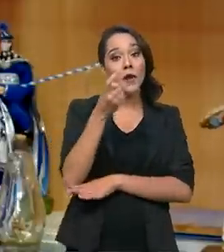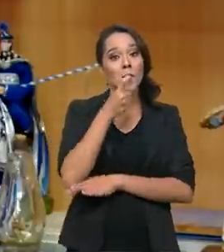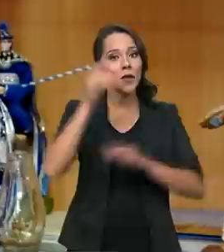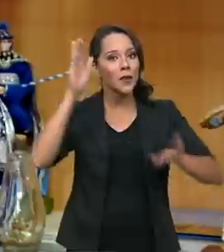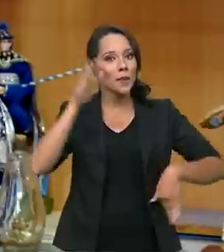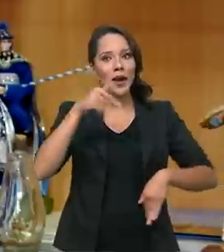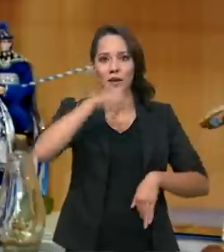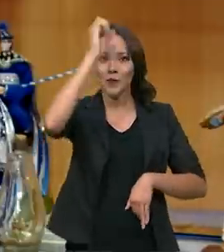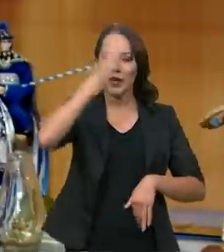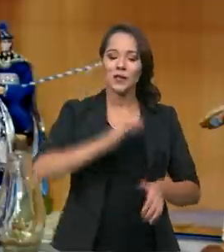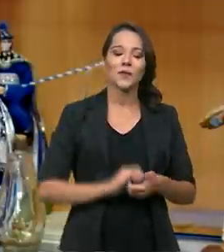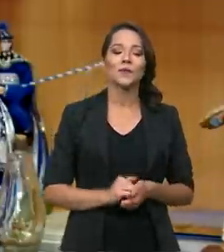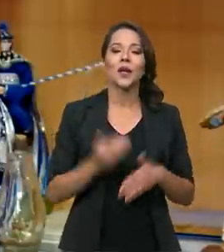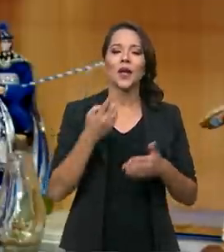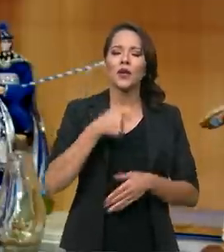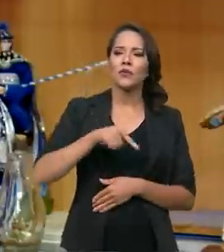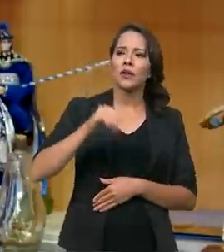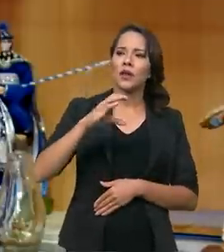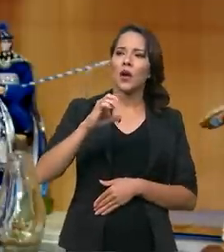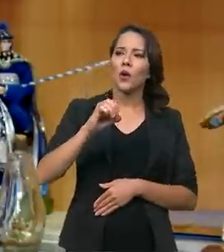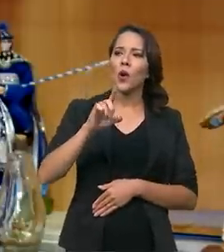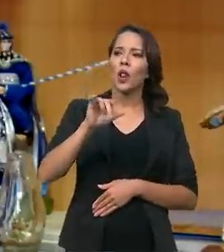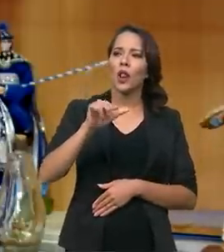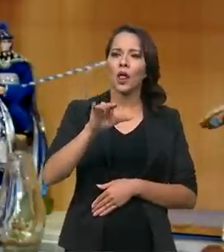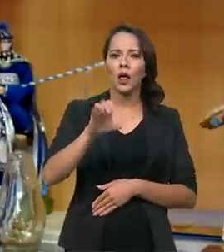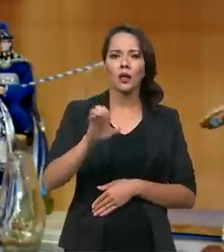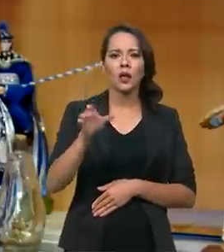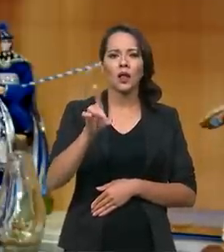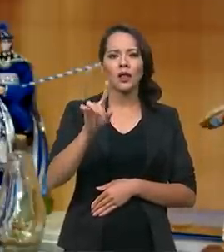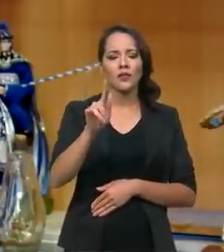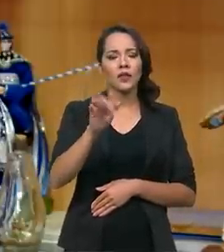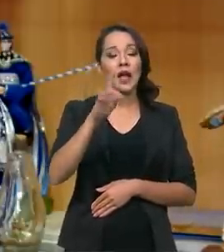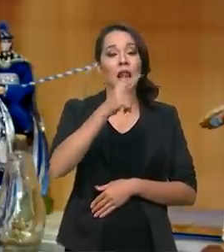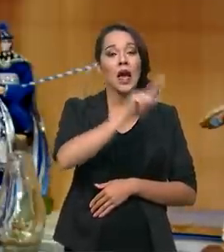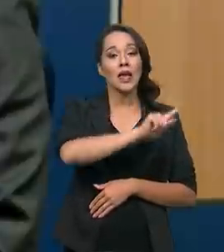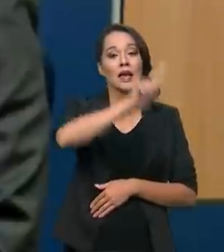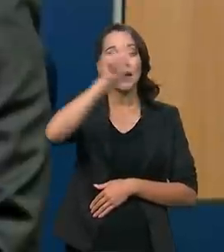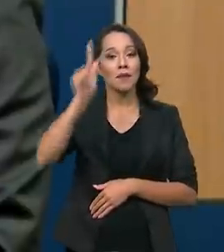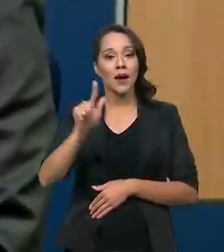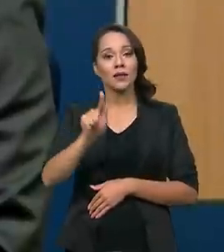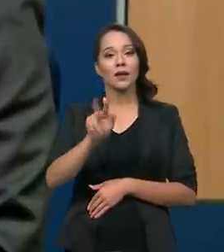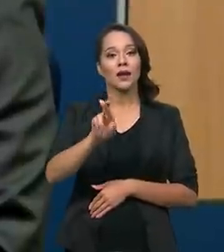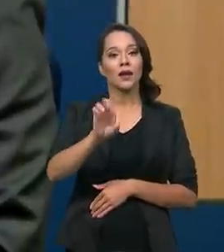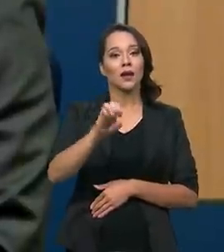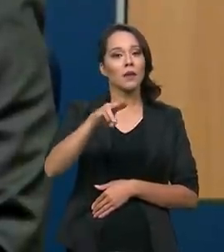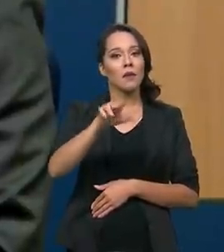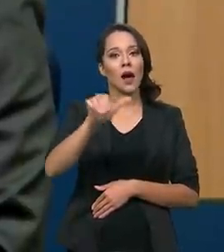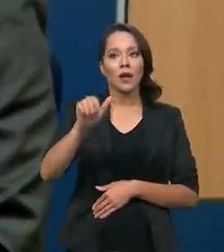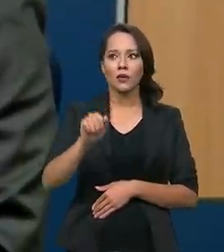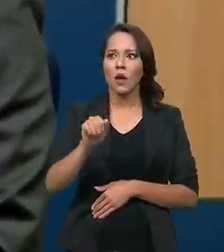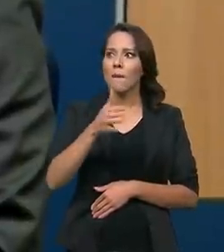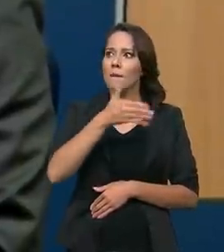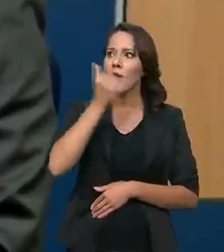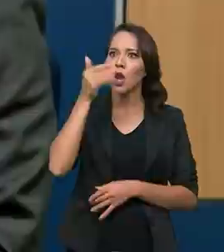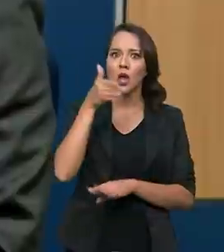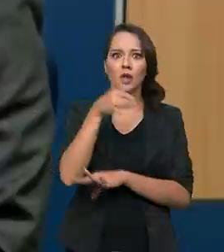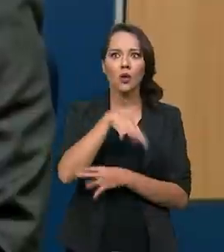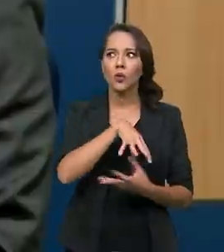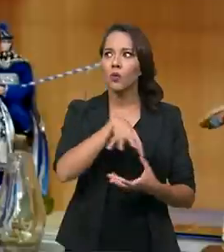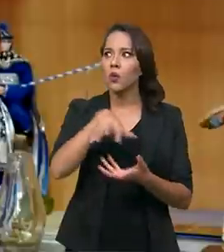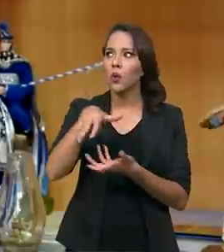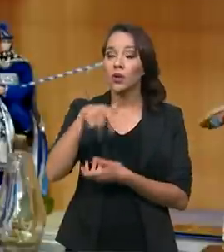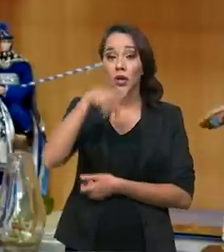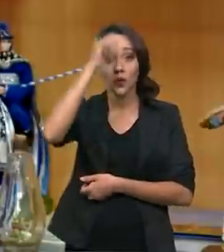né eu fui agora no colinho de France um hotel lá em Gramado Canela aquela região é a melhor hotel do mundo bicho